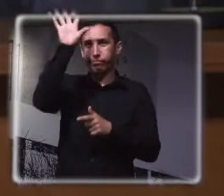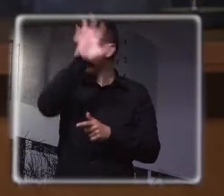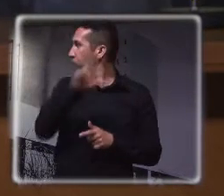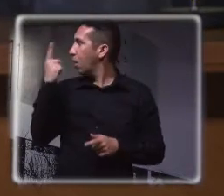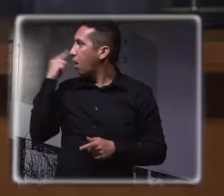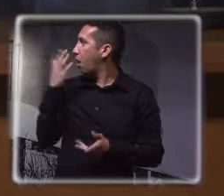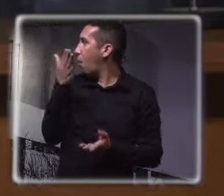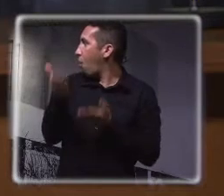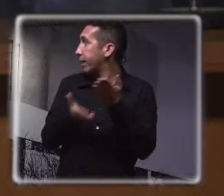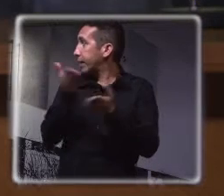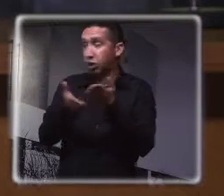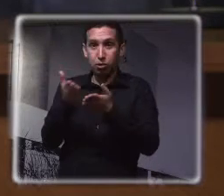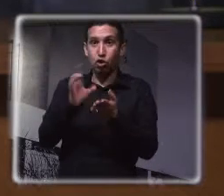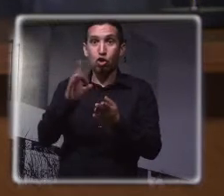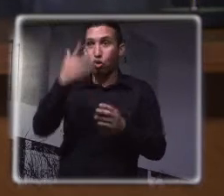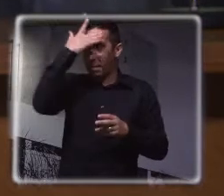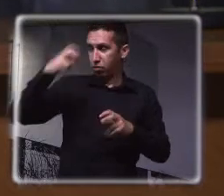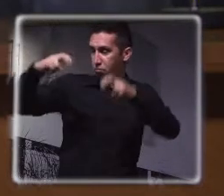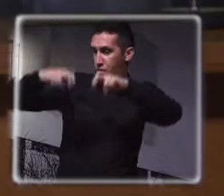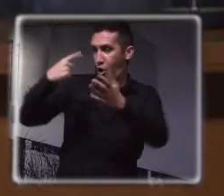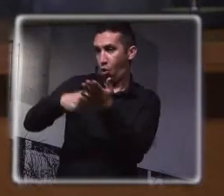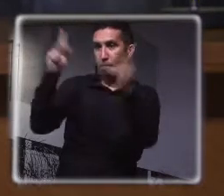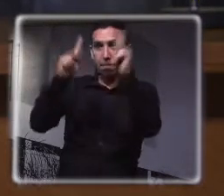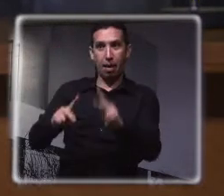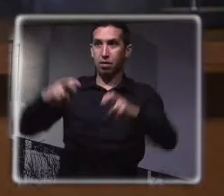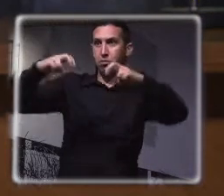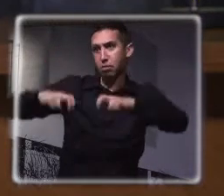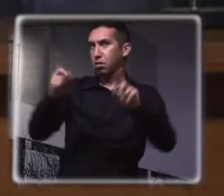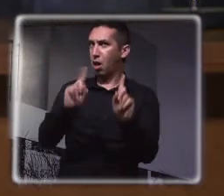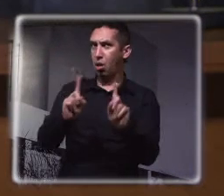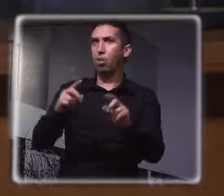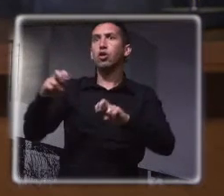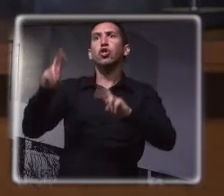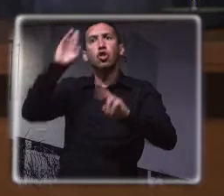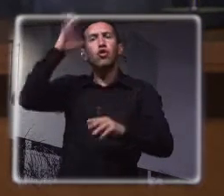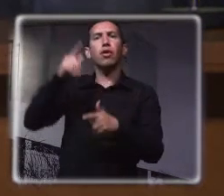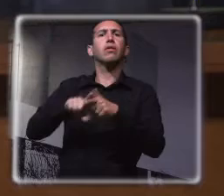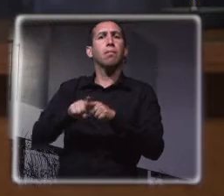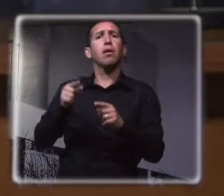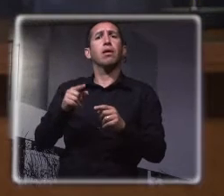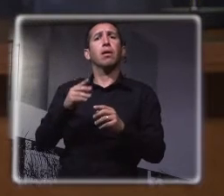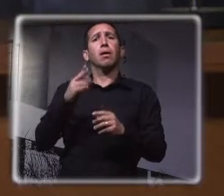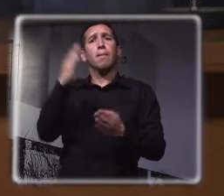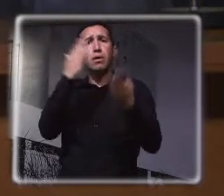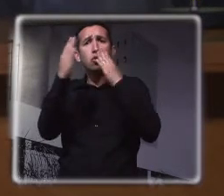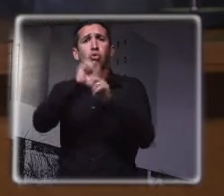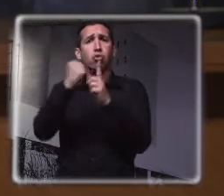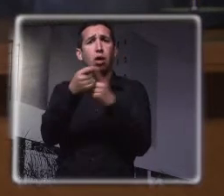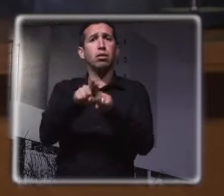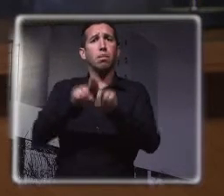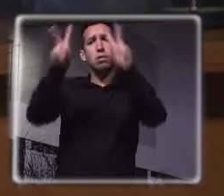vejam que ele não se resume só às conciliações. Nós temos sessões de atendimento psicossocial, grupos